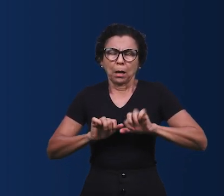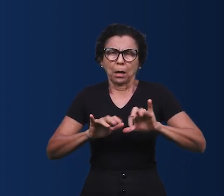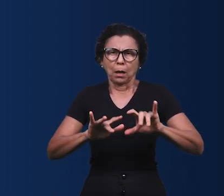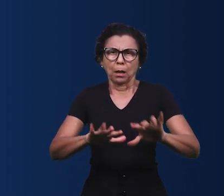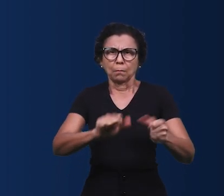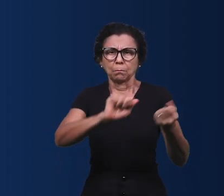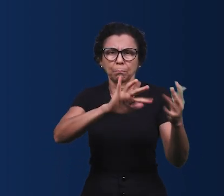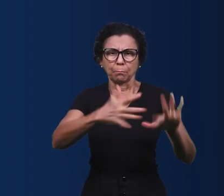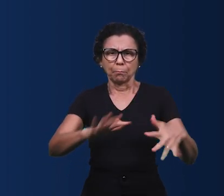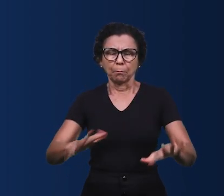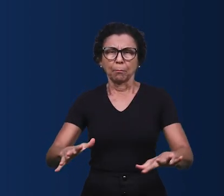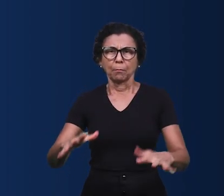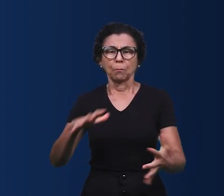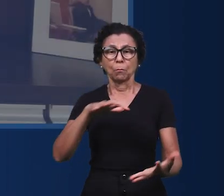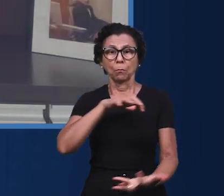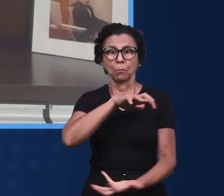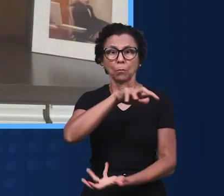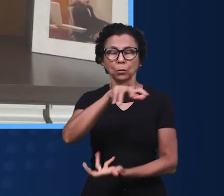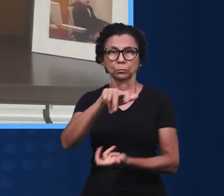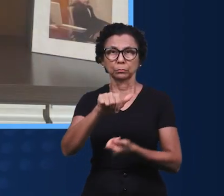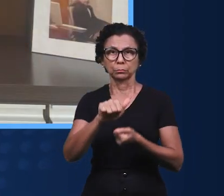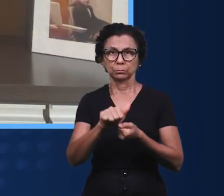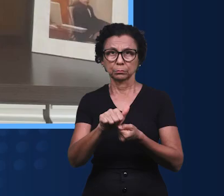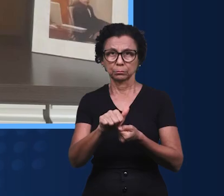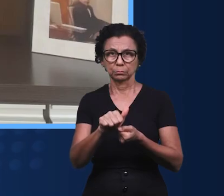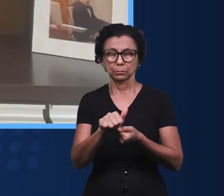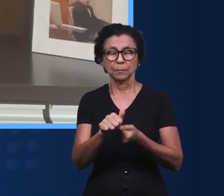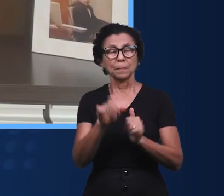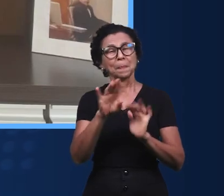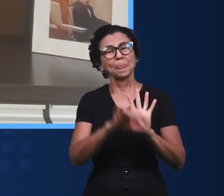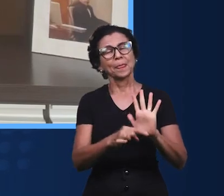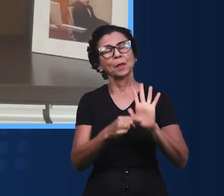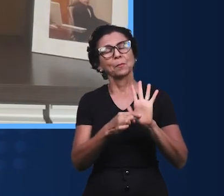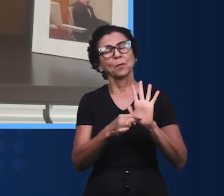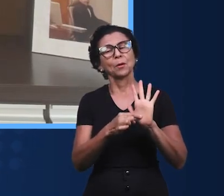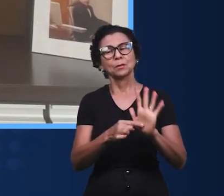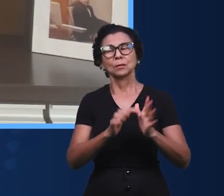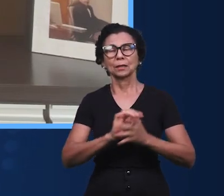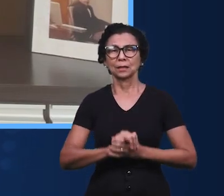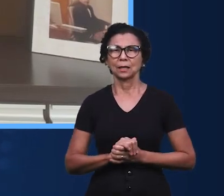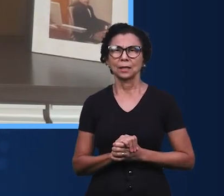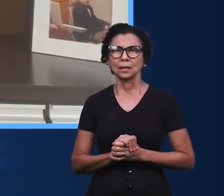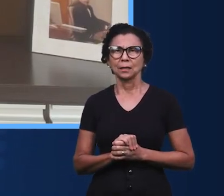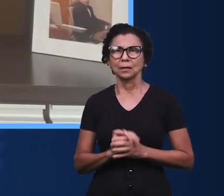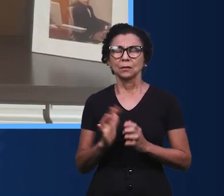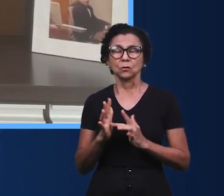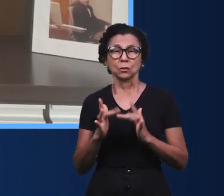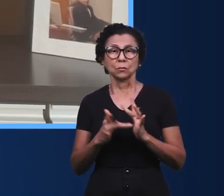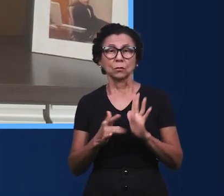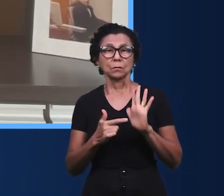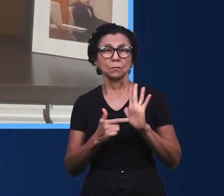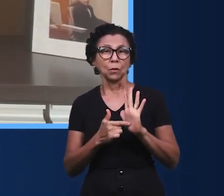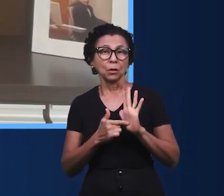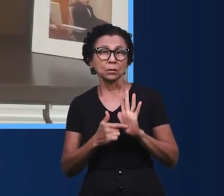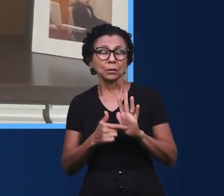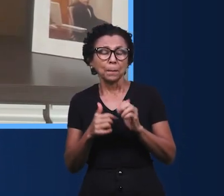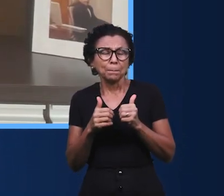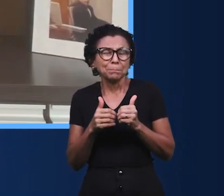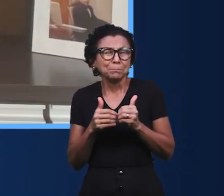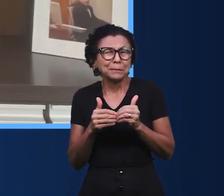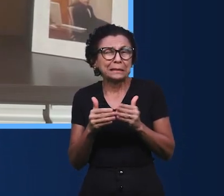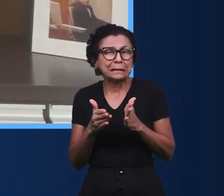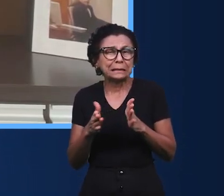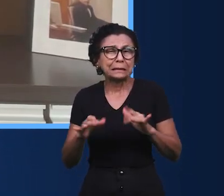vários lugares. No texto aqui, Jesus está falando do princípio das dores, que são, na